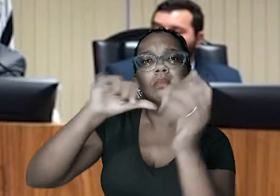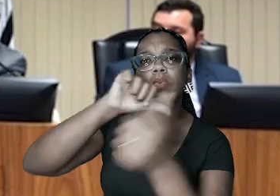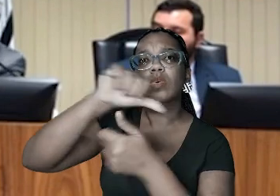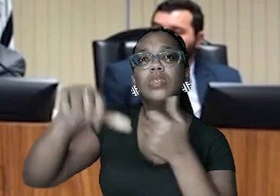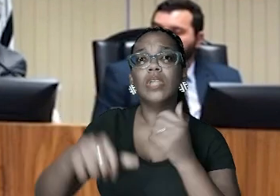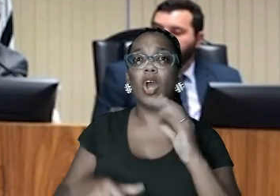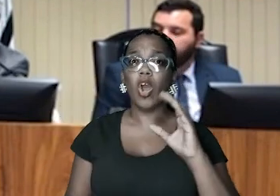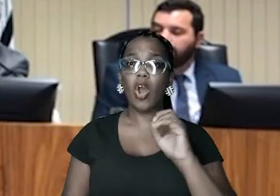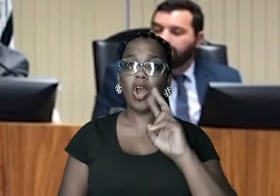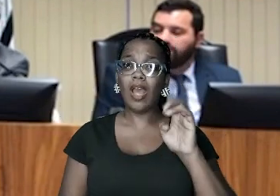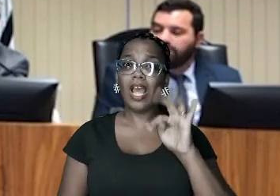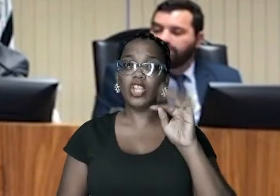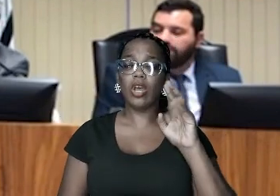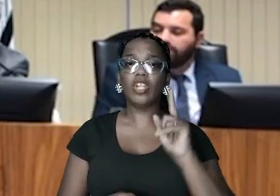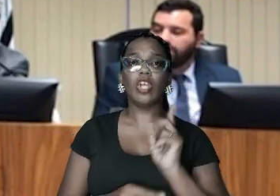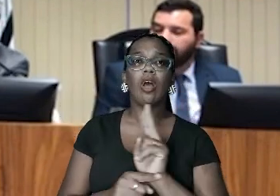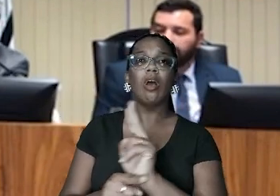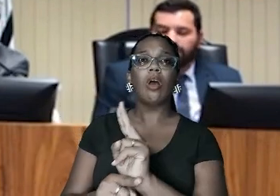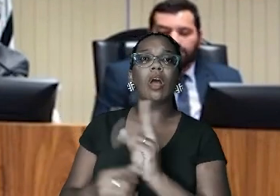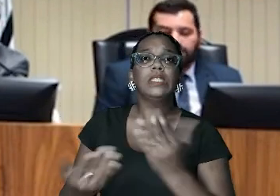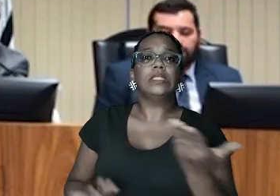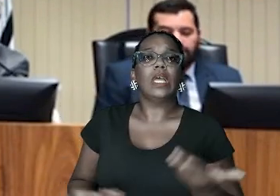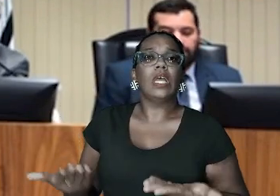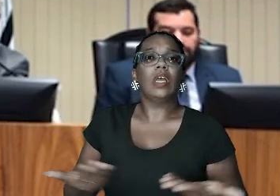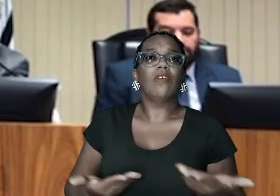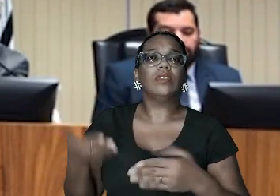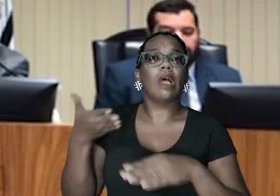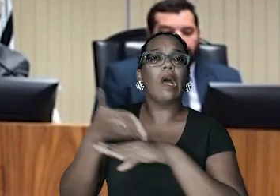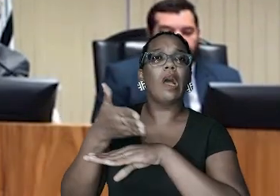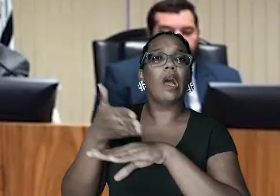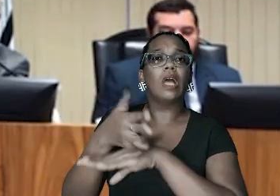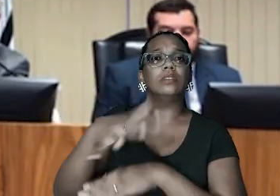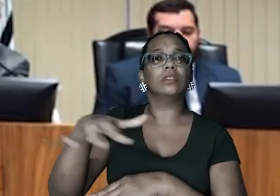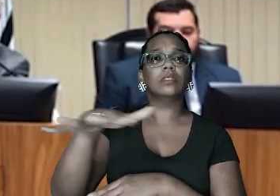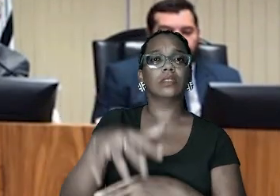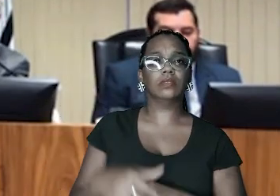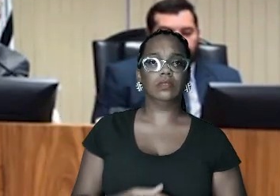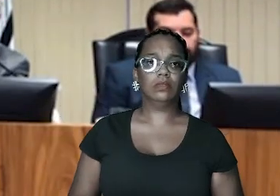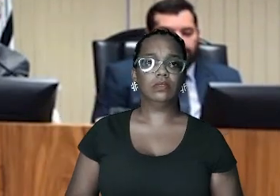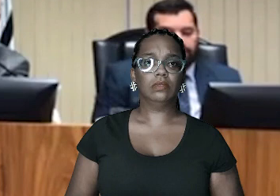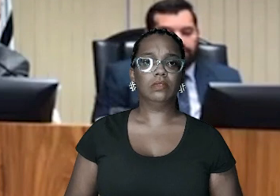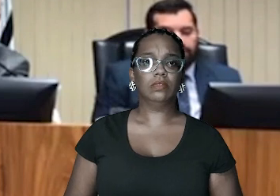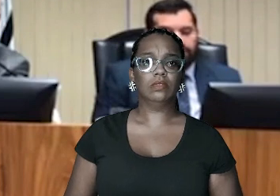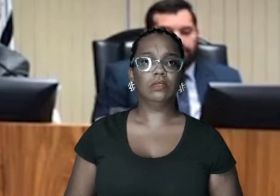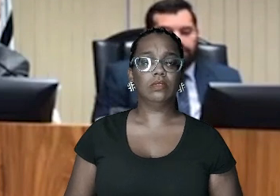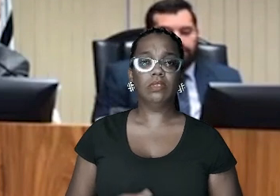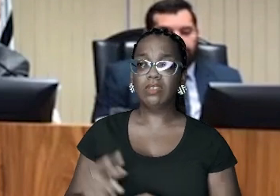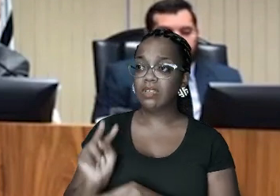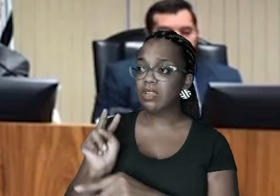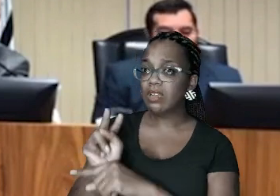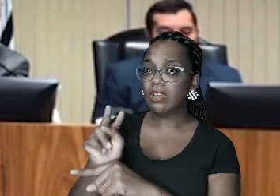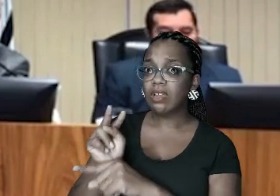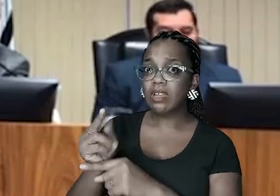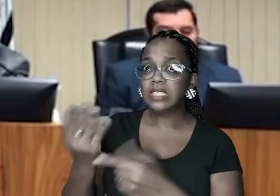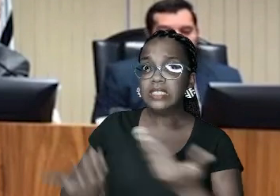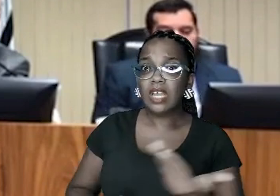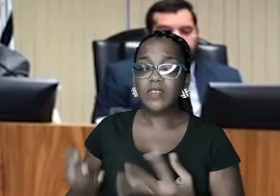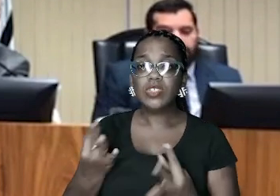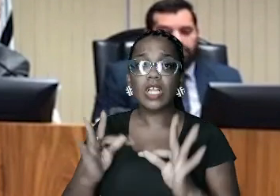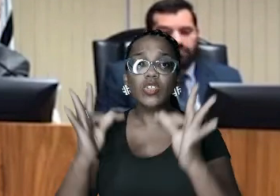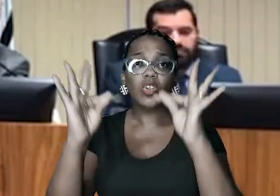a partir do momento em que os mercados corretoras se transformaram emprestadora serviço de acesso ao